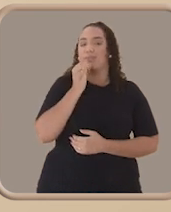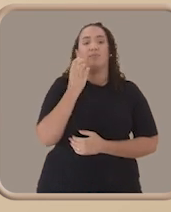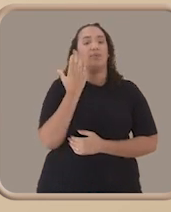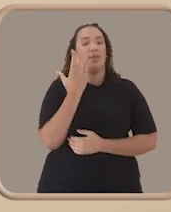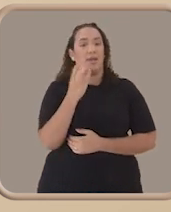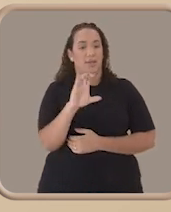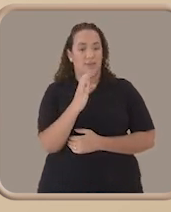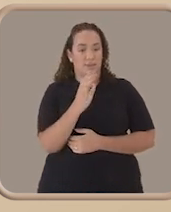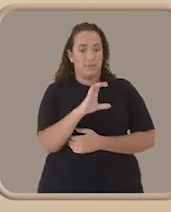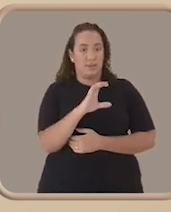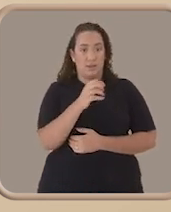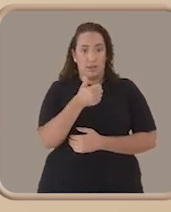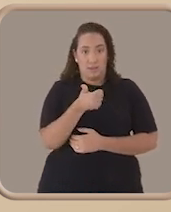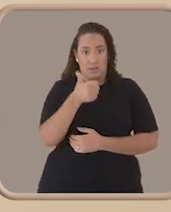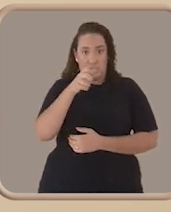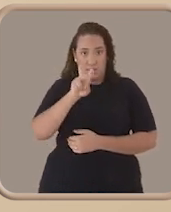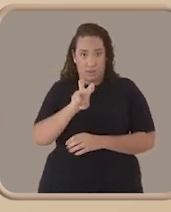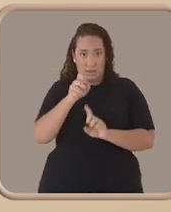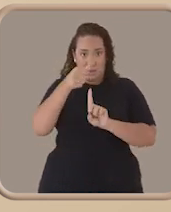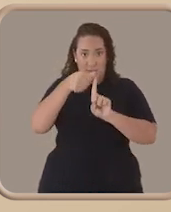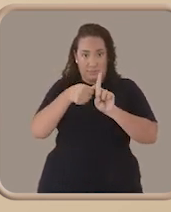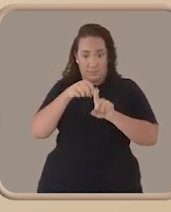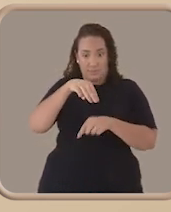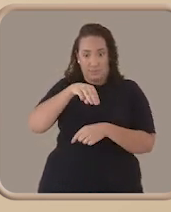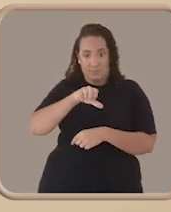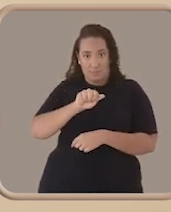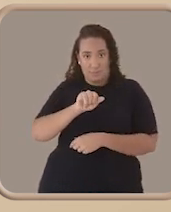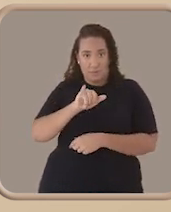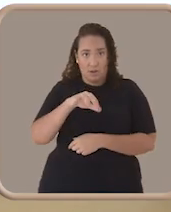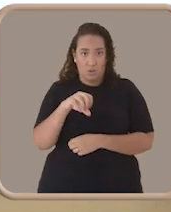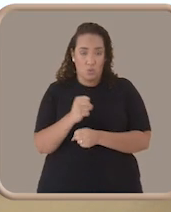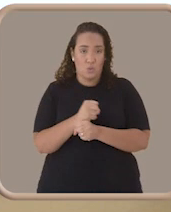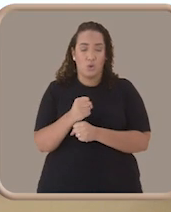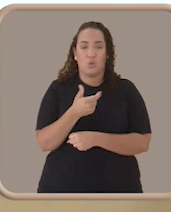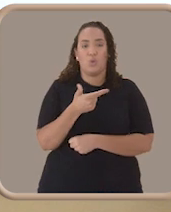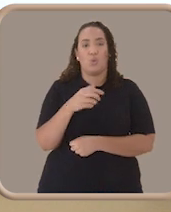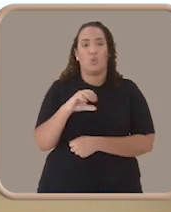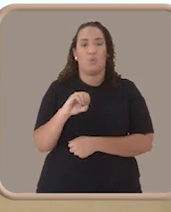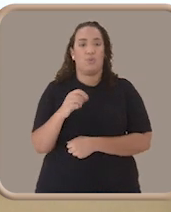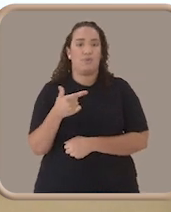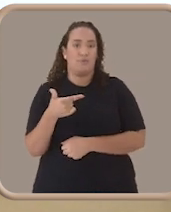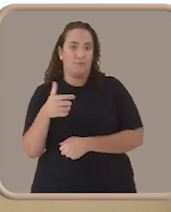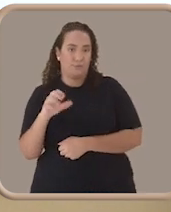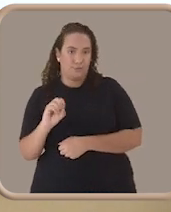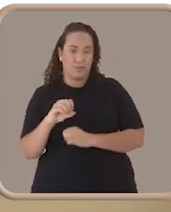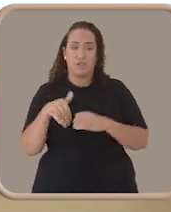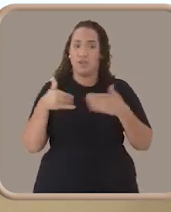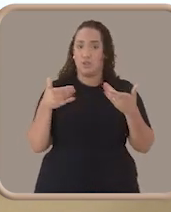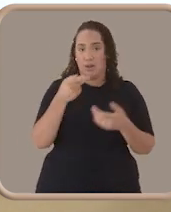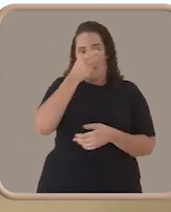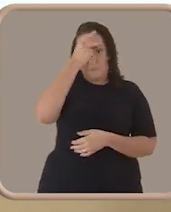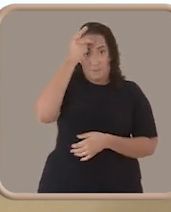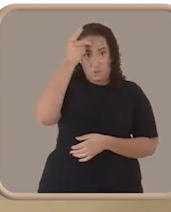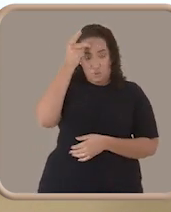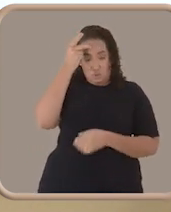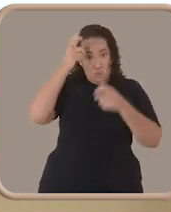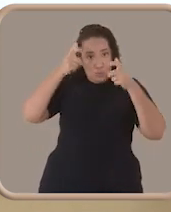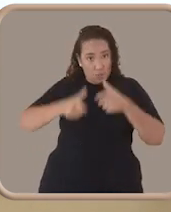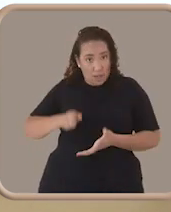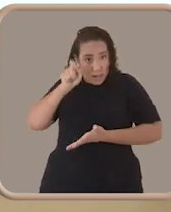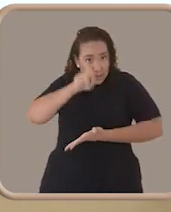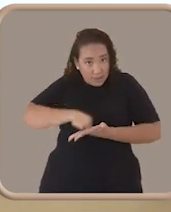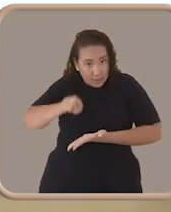Cariacica, 15 de maio de 2020. Nesse caso, a pessoa estava escrevendo a carta na